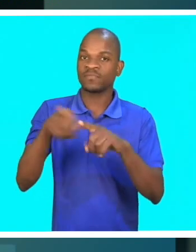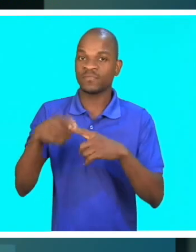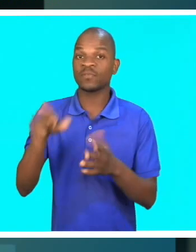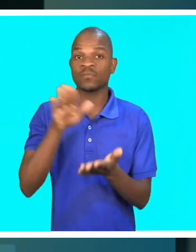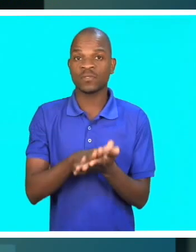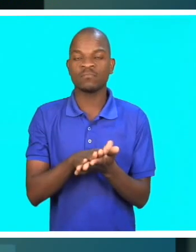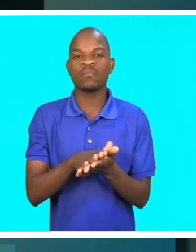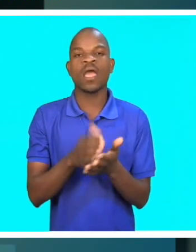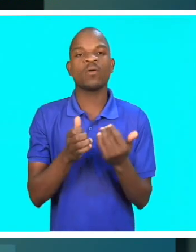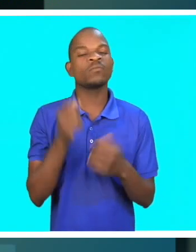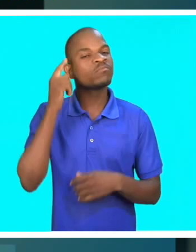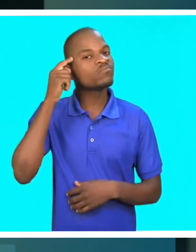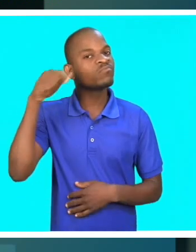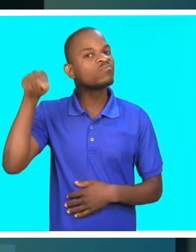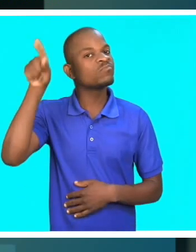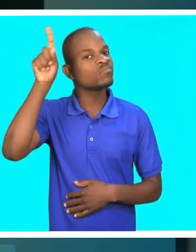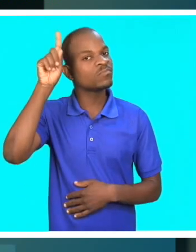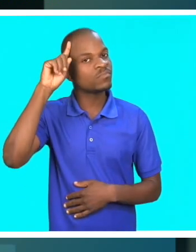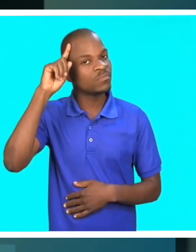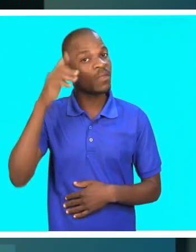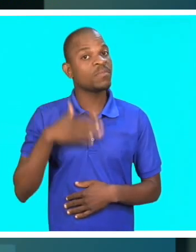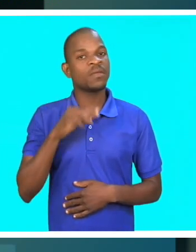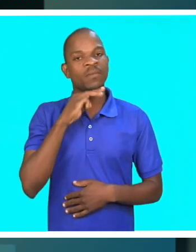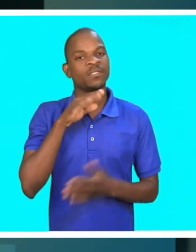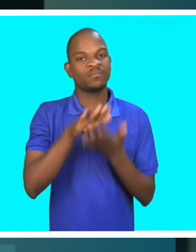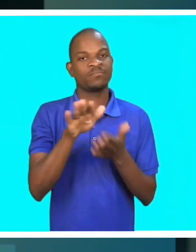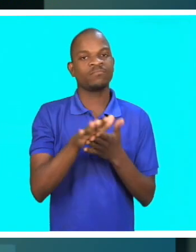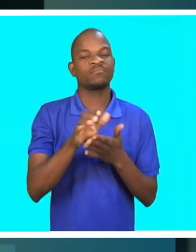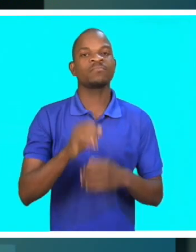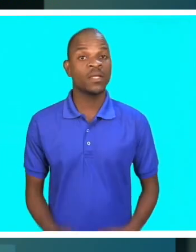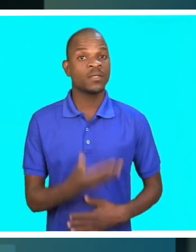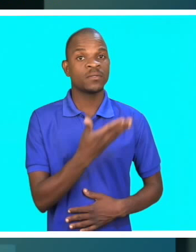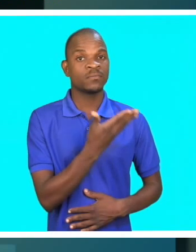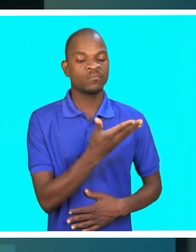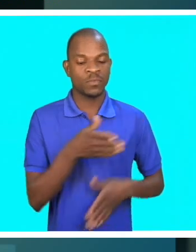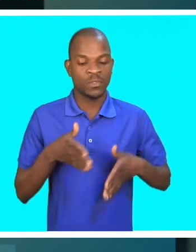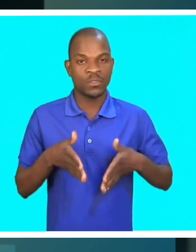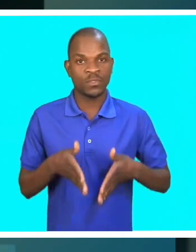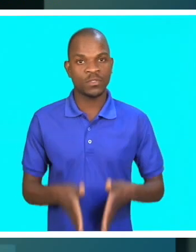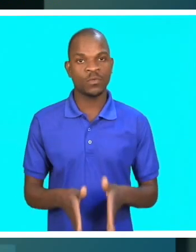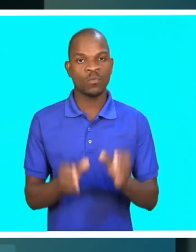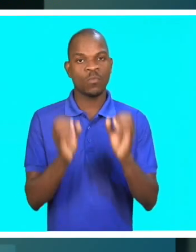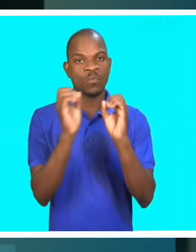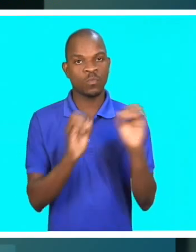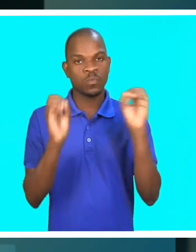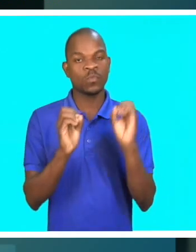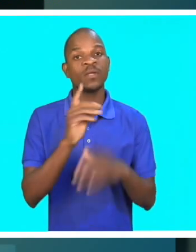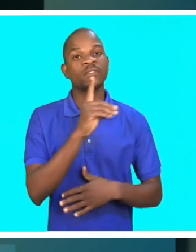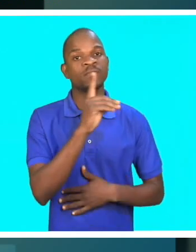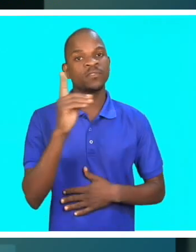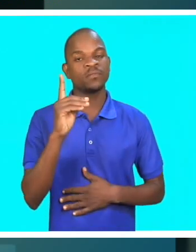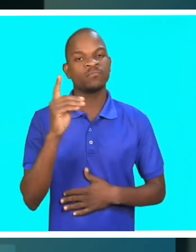tal. E são essas recordações que segundo a minha mãe, que conta. Ele nasceu sem